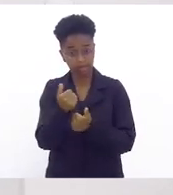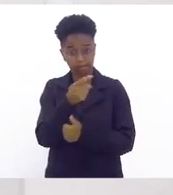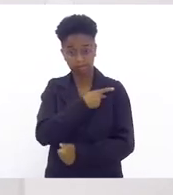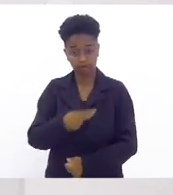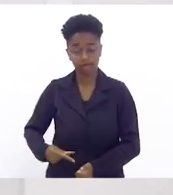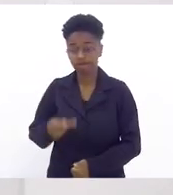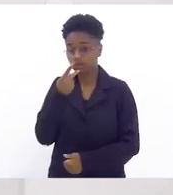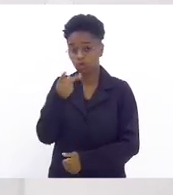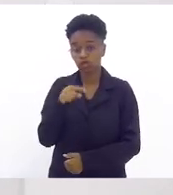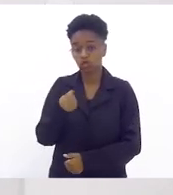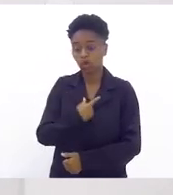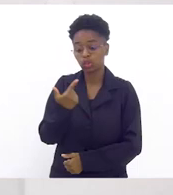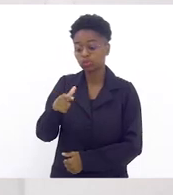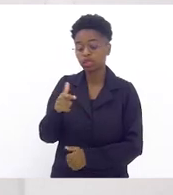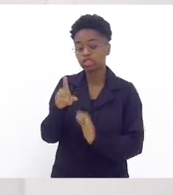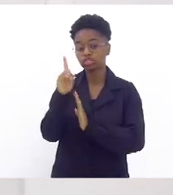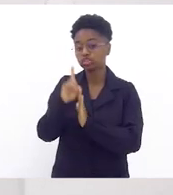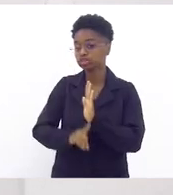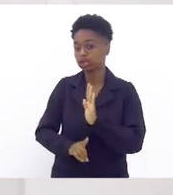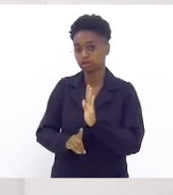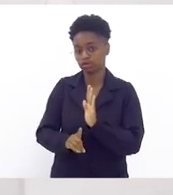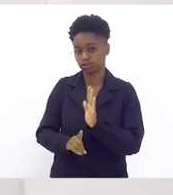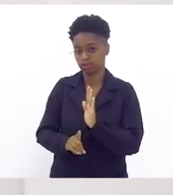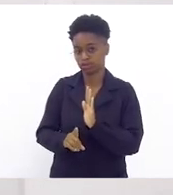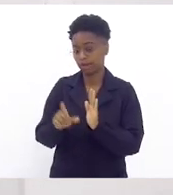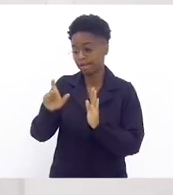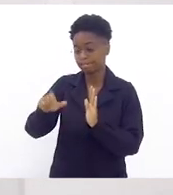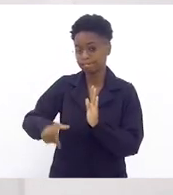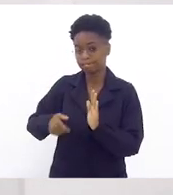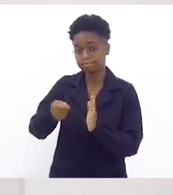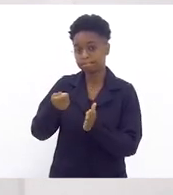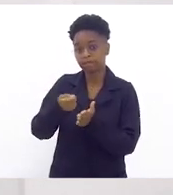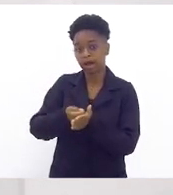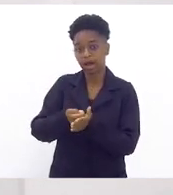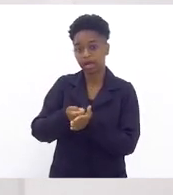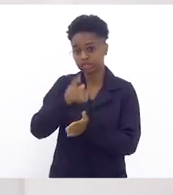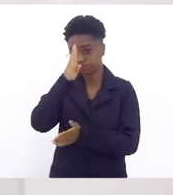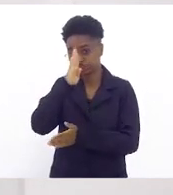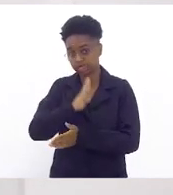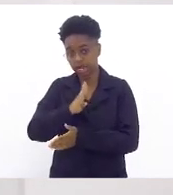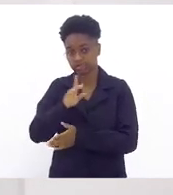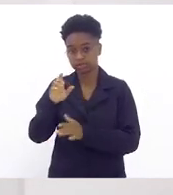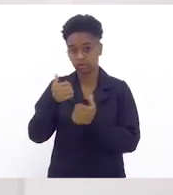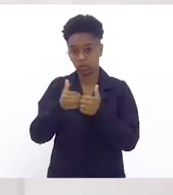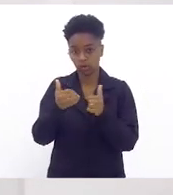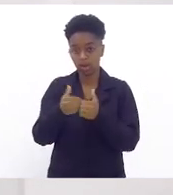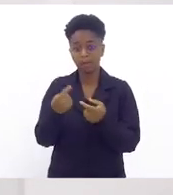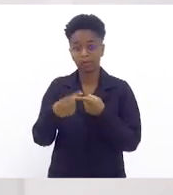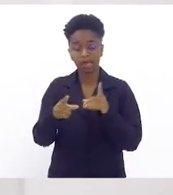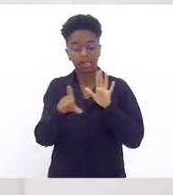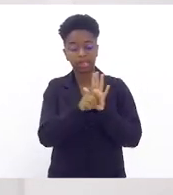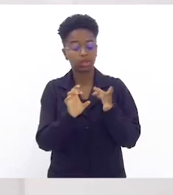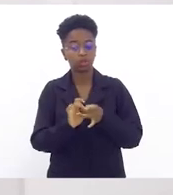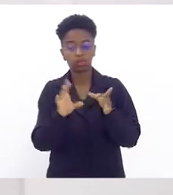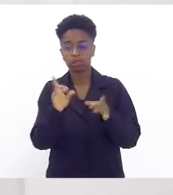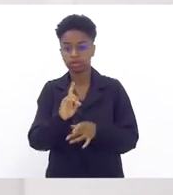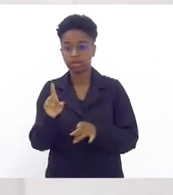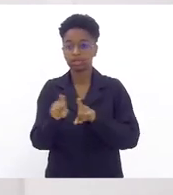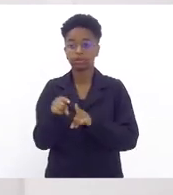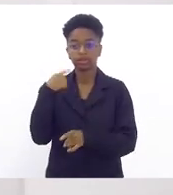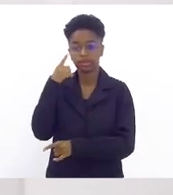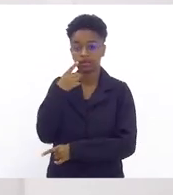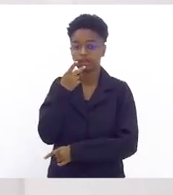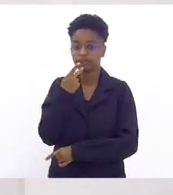tínhamos não teríamos direito a esse passe livre porque a legislação não permitia o próprio Deputado